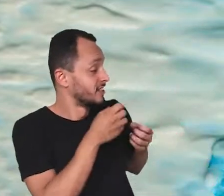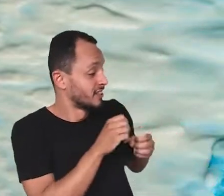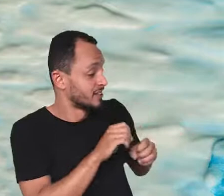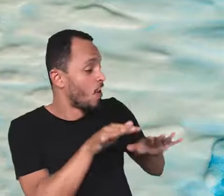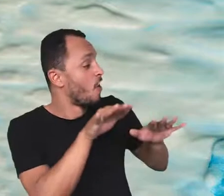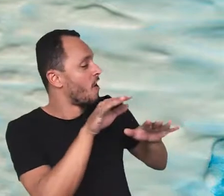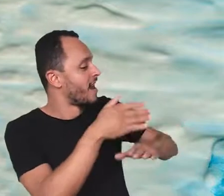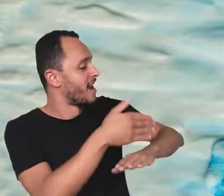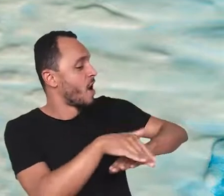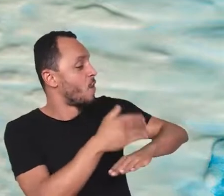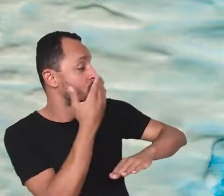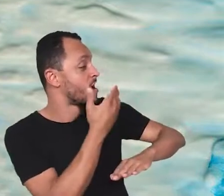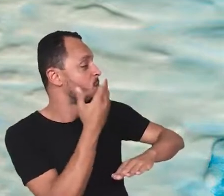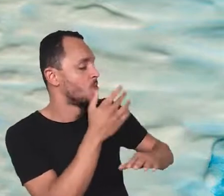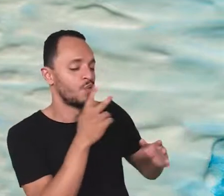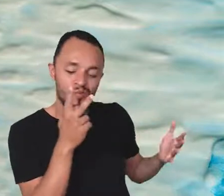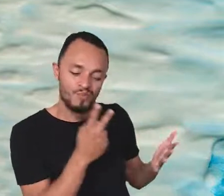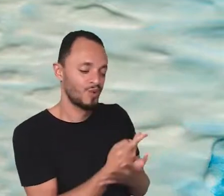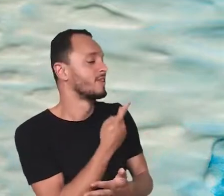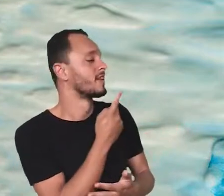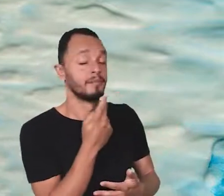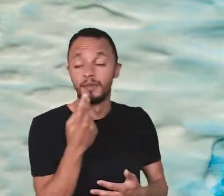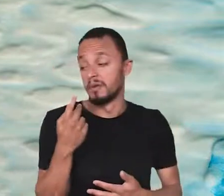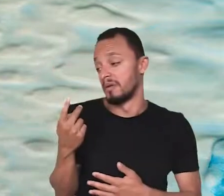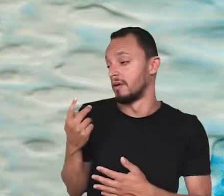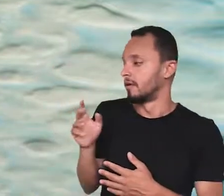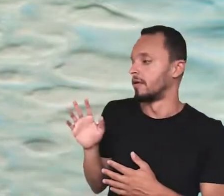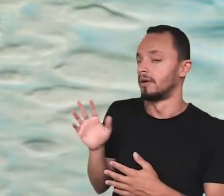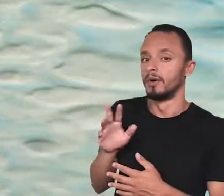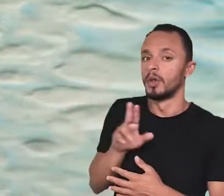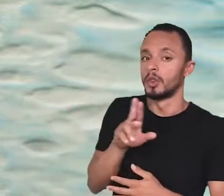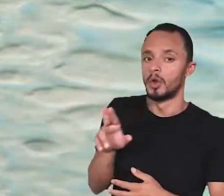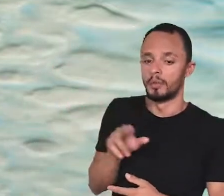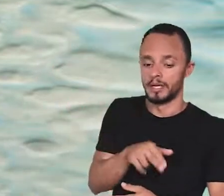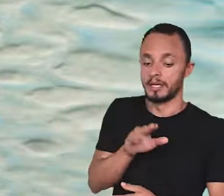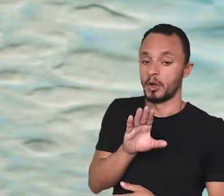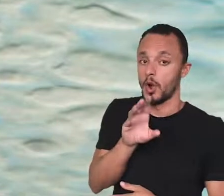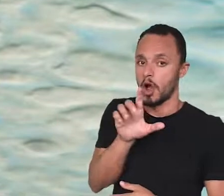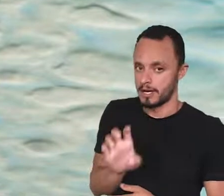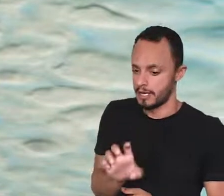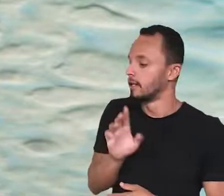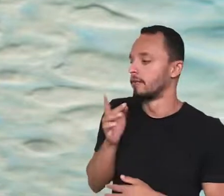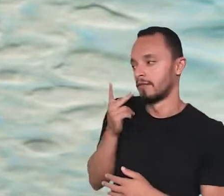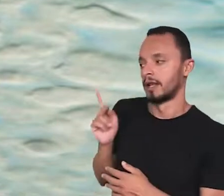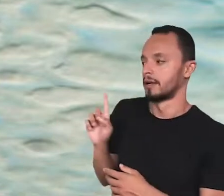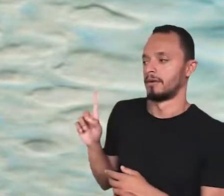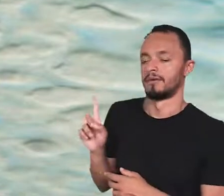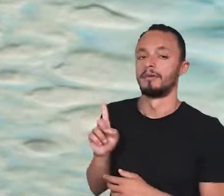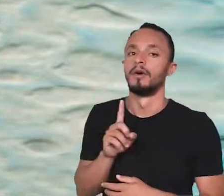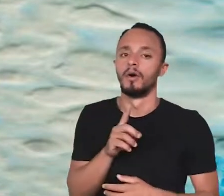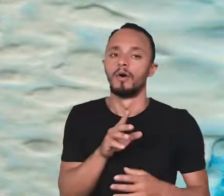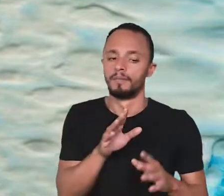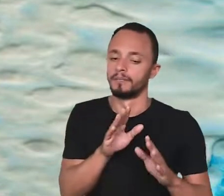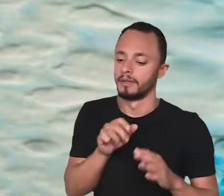puteiro. Ela que procure saber direito, se quiser. Mas não preocupa, nós não tocamos no nome da Nicole, tá? A mana já sofreu demais na mão daquela